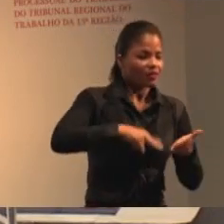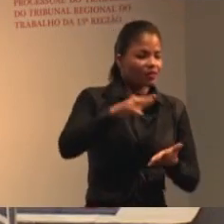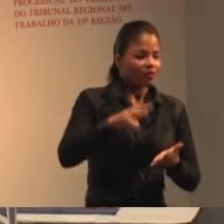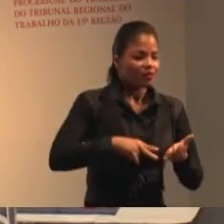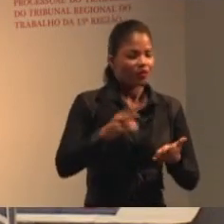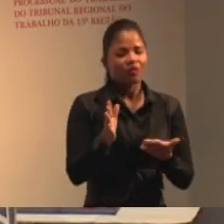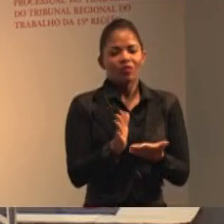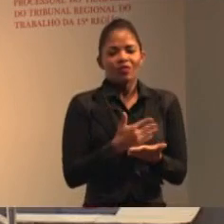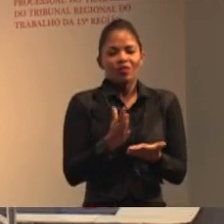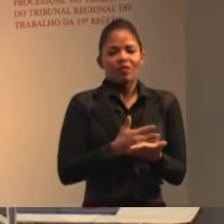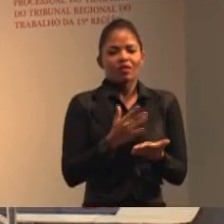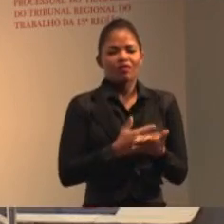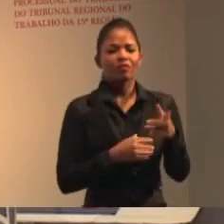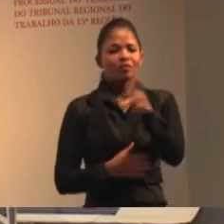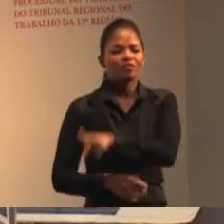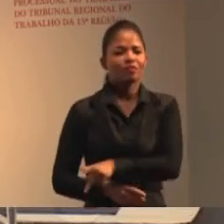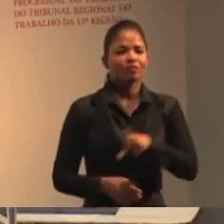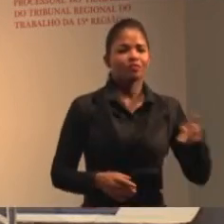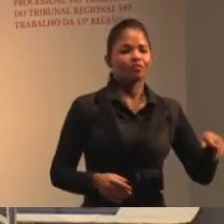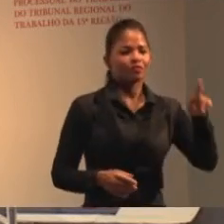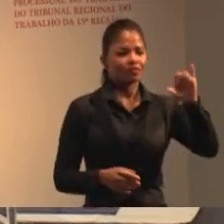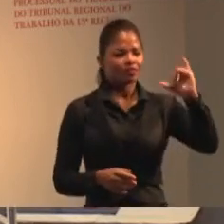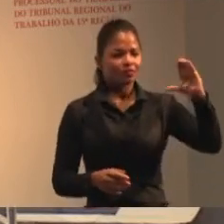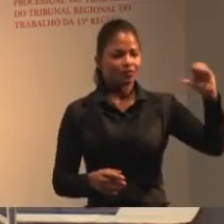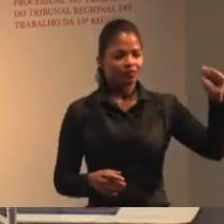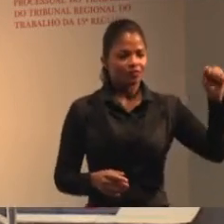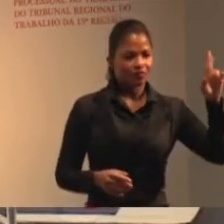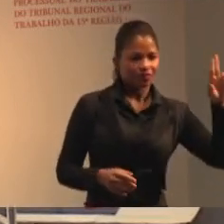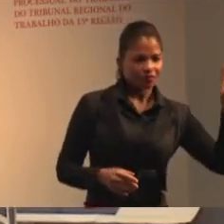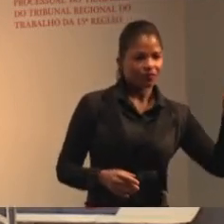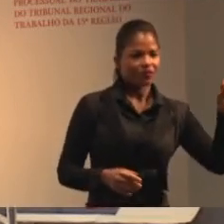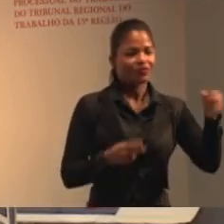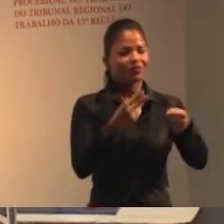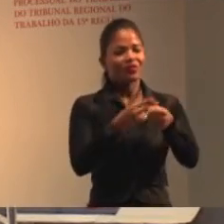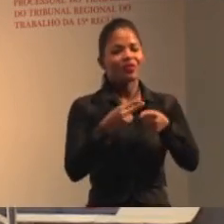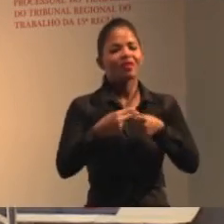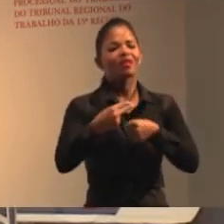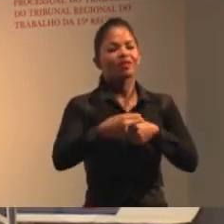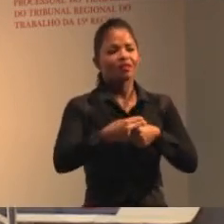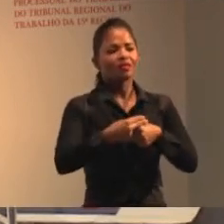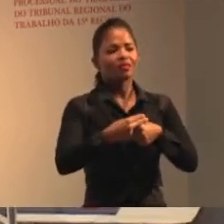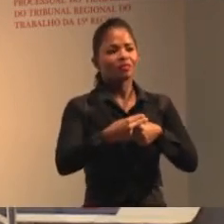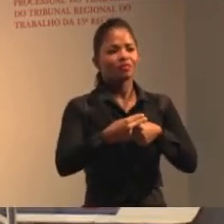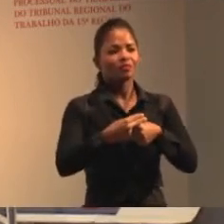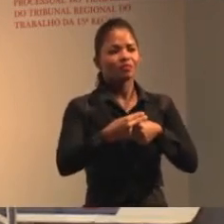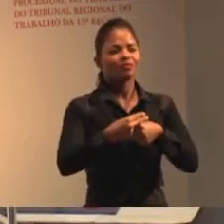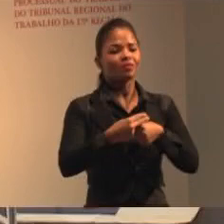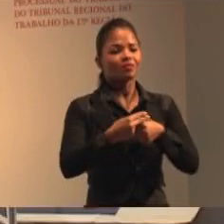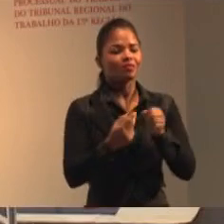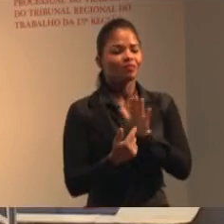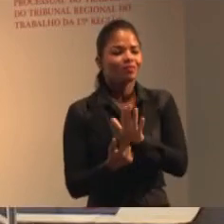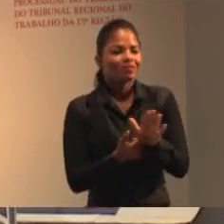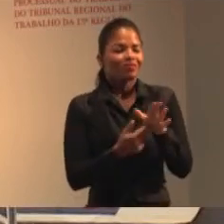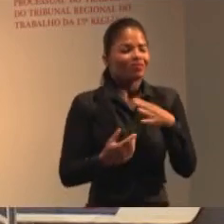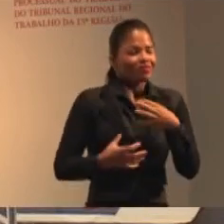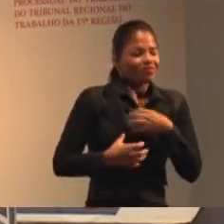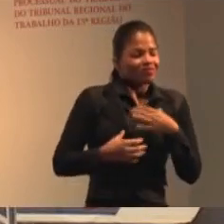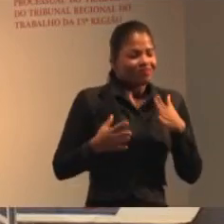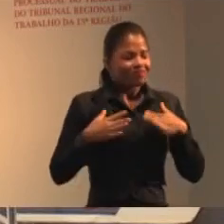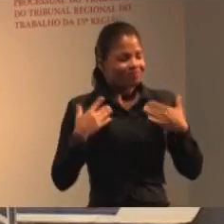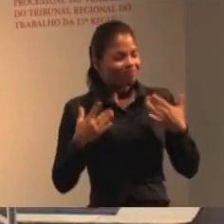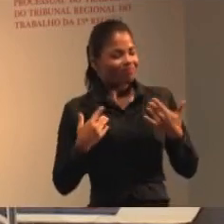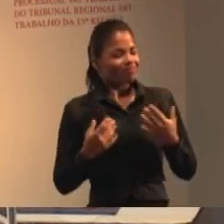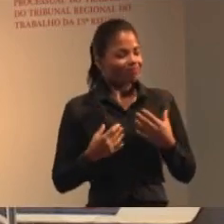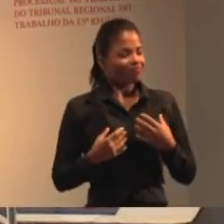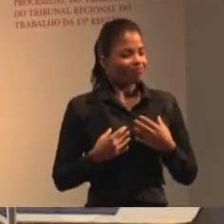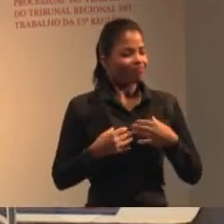relevante livro do professor Ricardo Antunes, aqui da Unicamp, que nos brindará com sua simpatia e sua